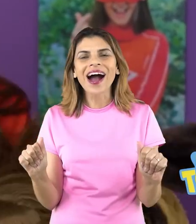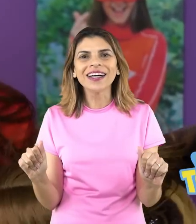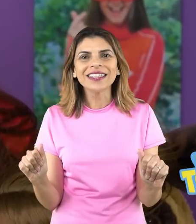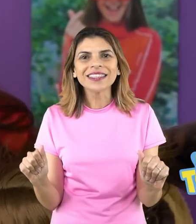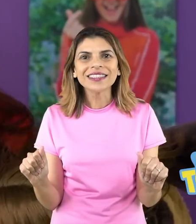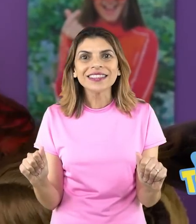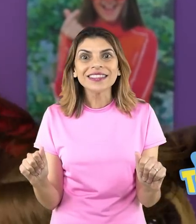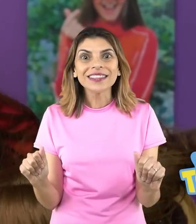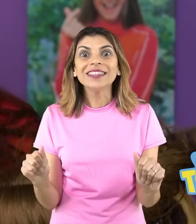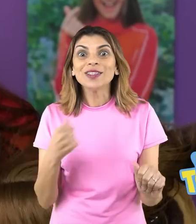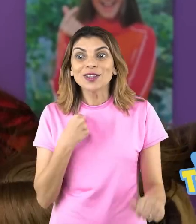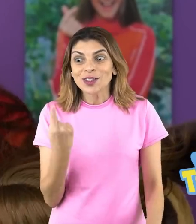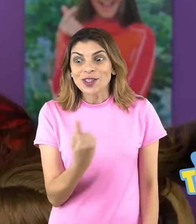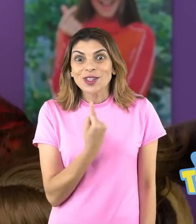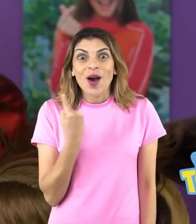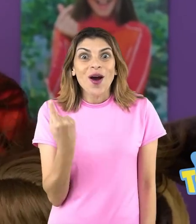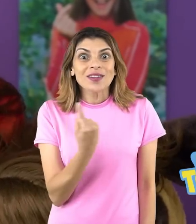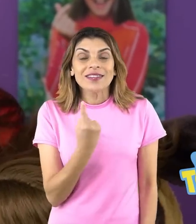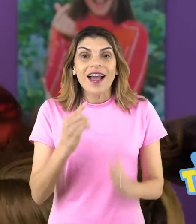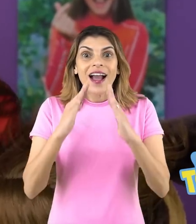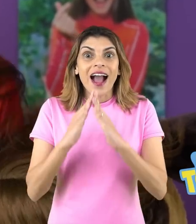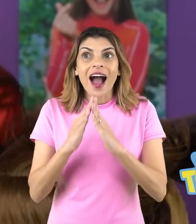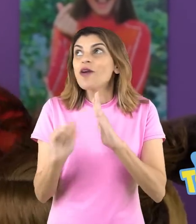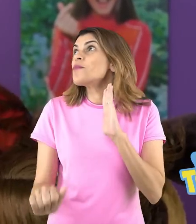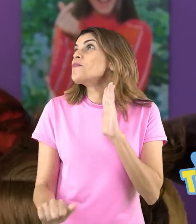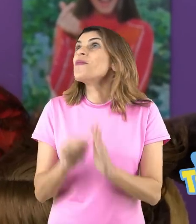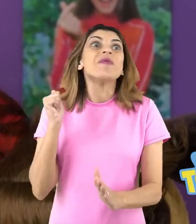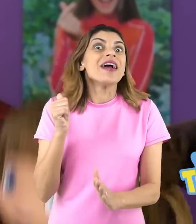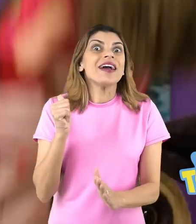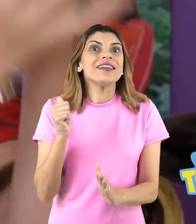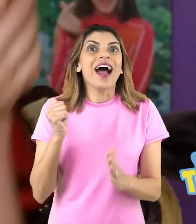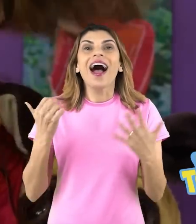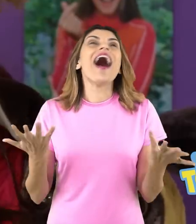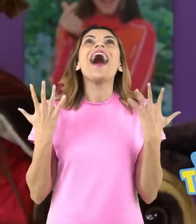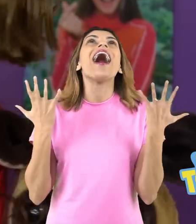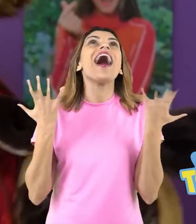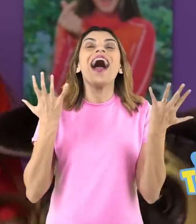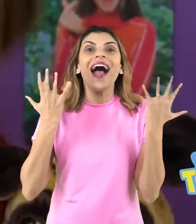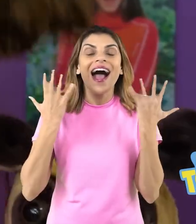eu vou ficar sozinha em casa pela primeira vez